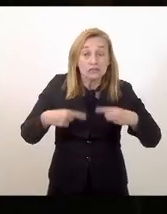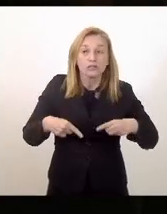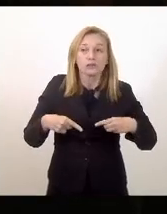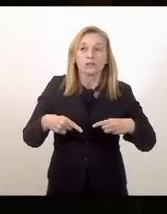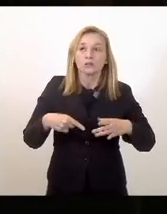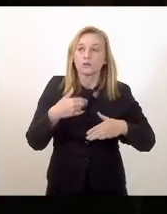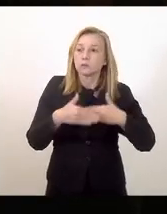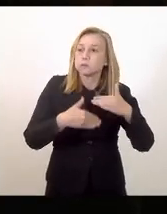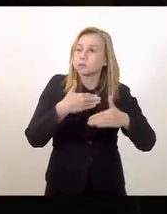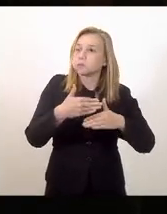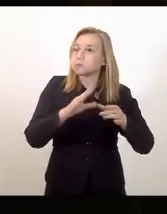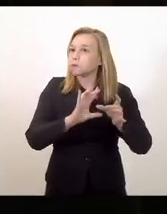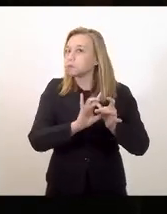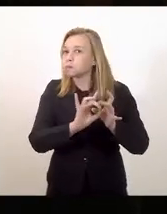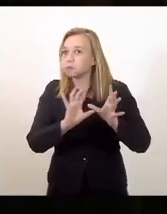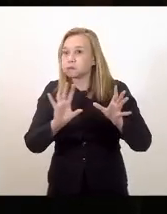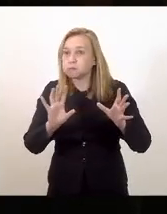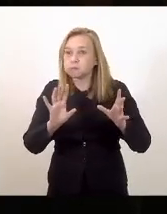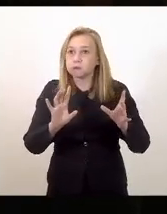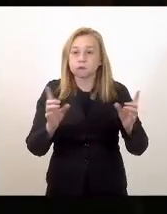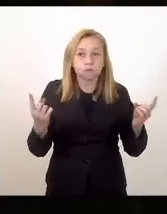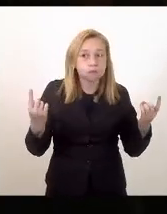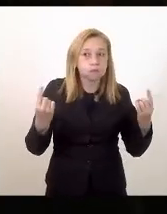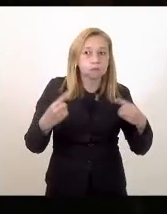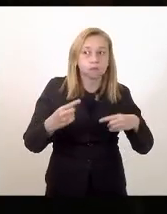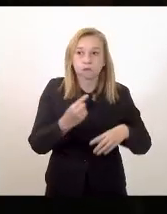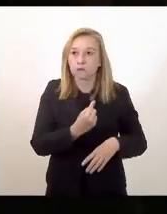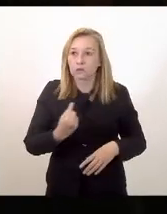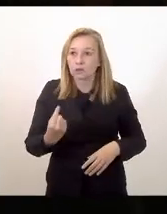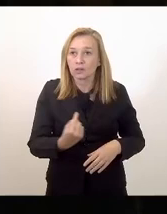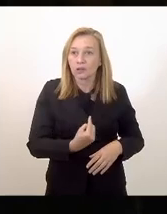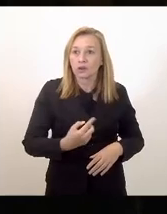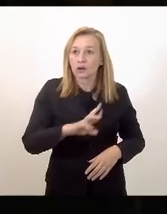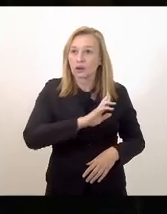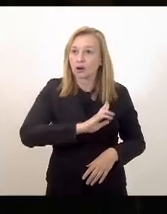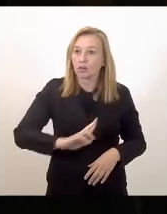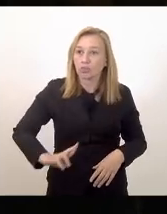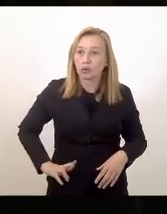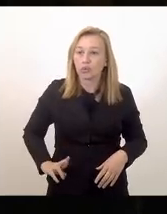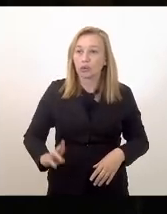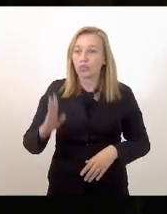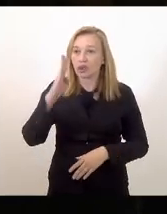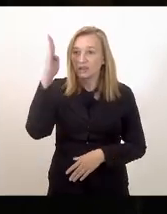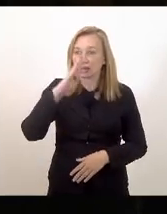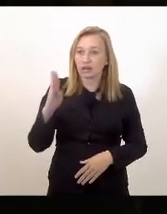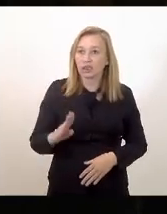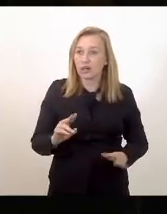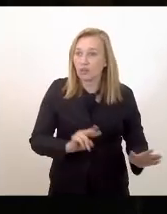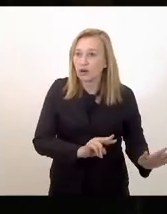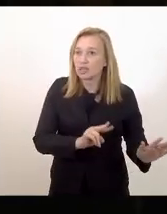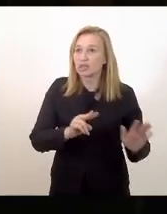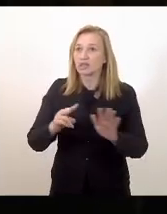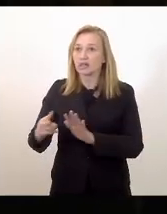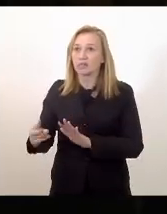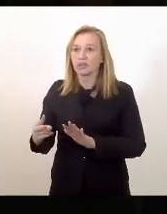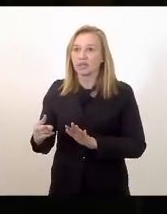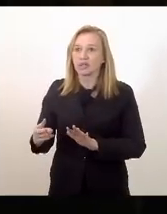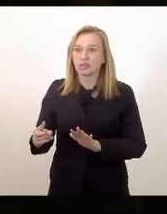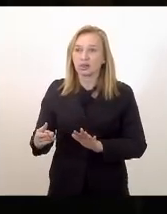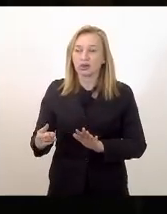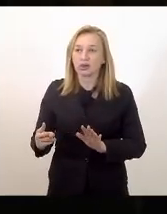processo democrático, muito desafiadora para a nossa República Brasileira. É uma semana que o Congresso